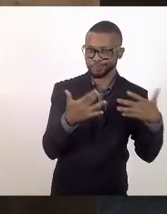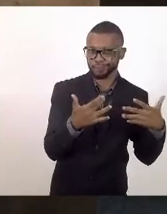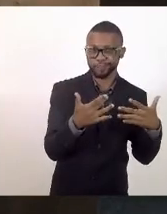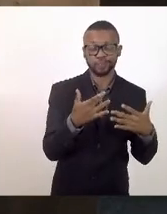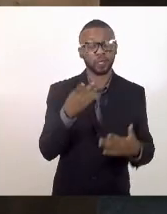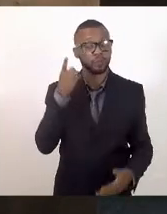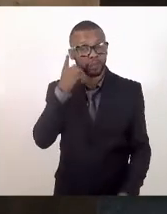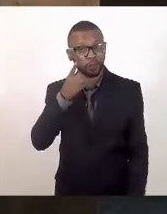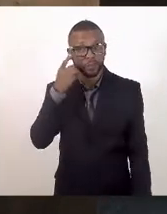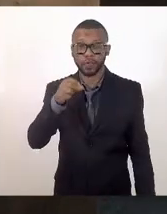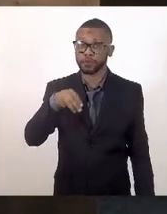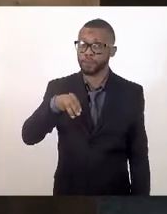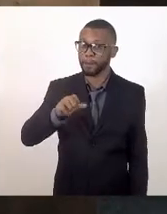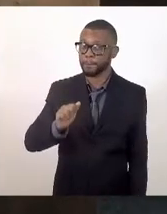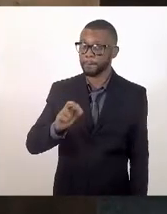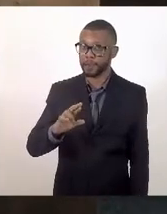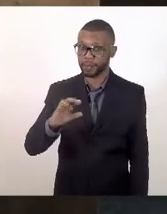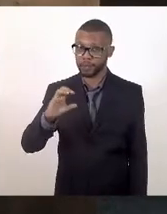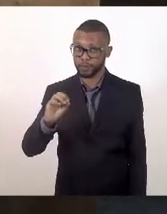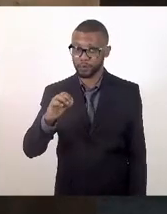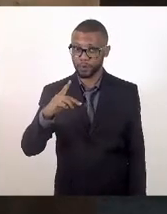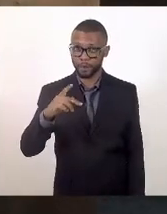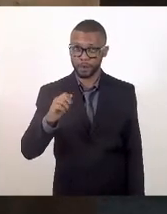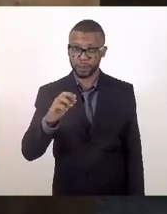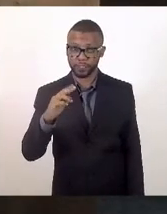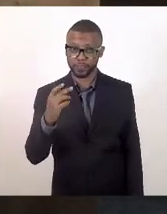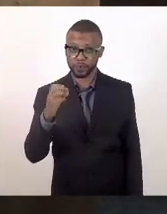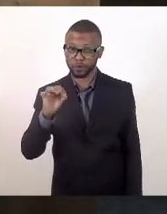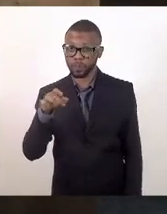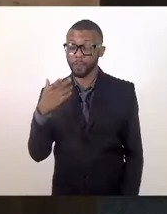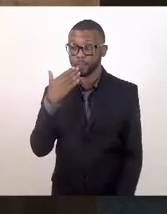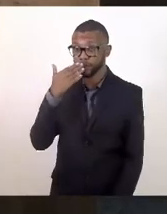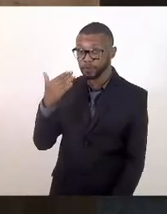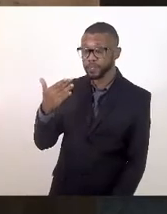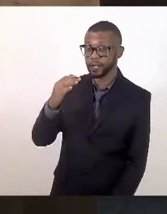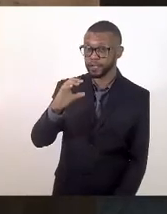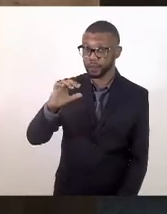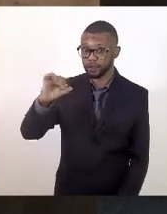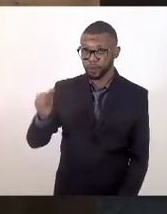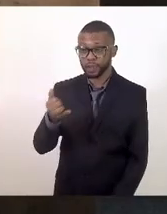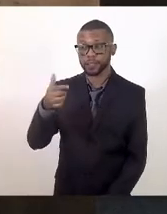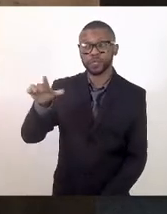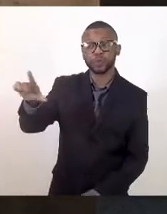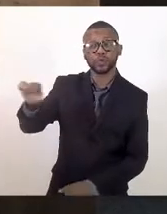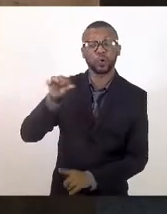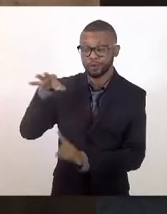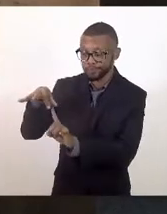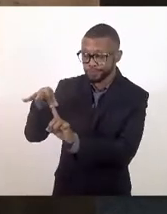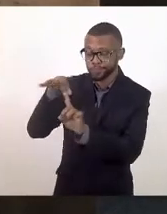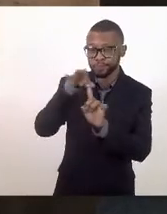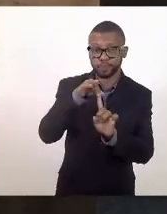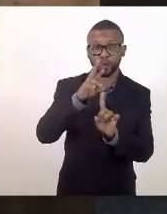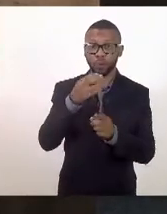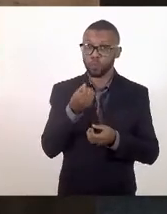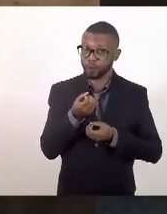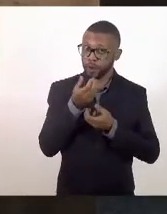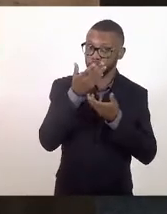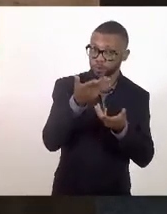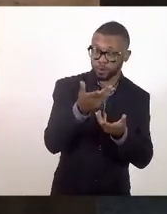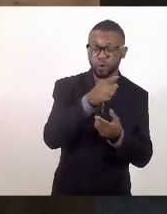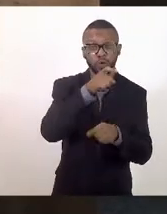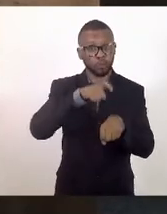Márcio Pacheco, para que a CCJ designe um relator para apreciar as 37 emendas que foram apresentadas quando o projeto entrou em